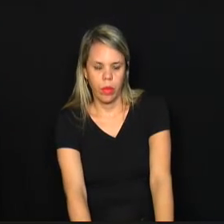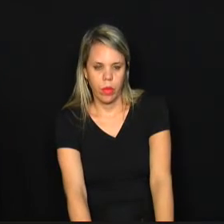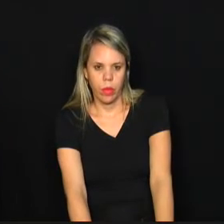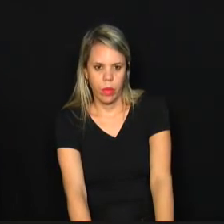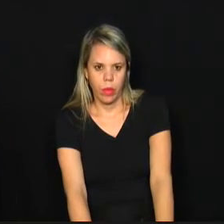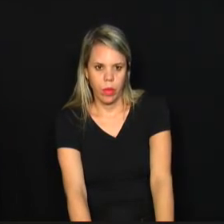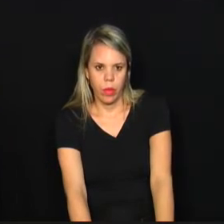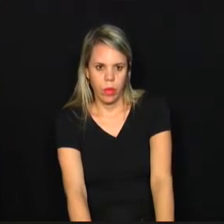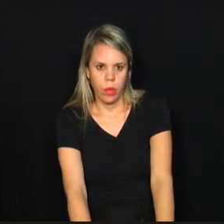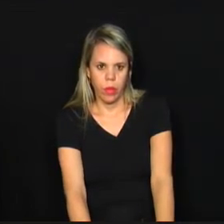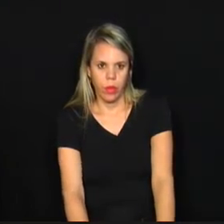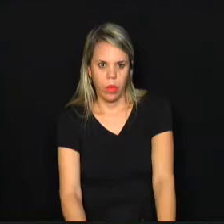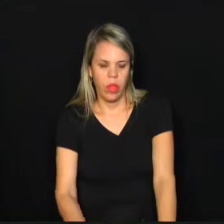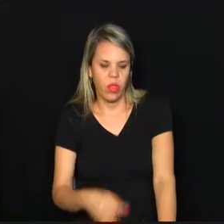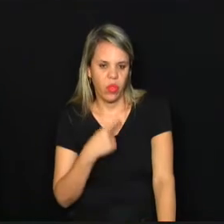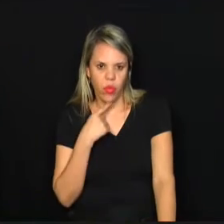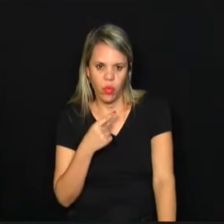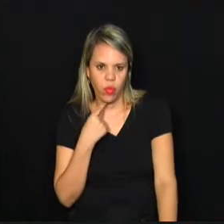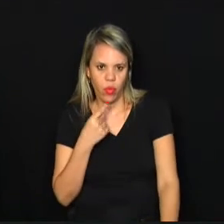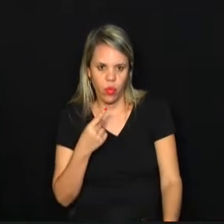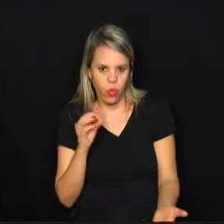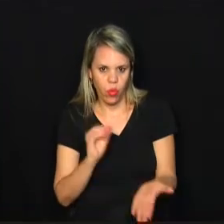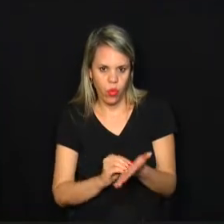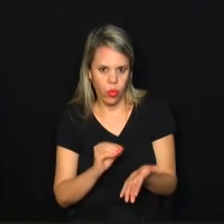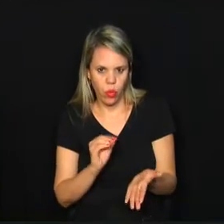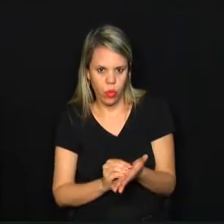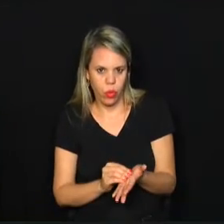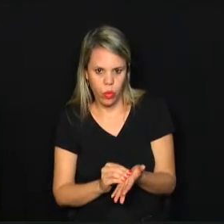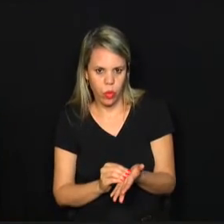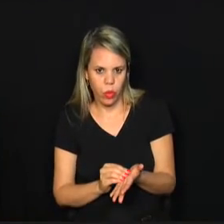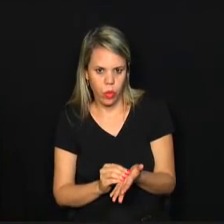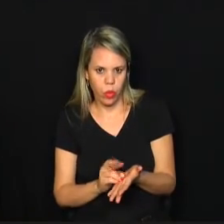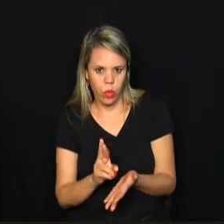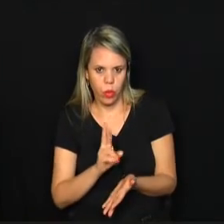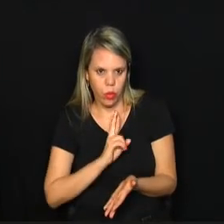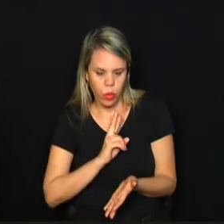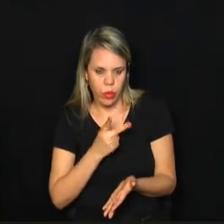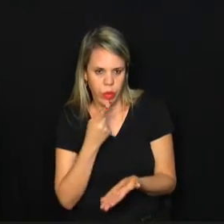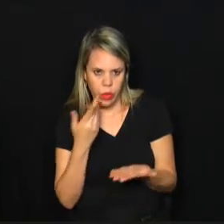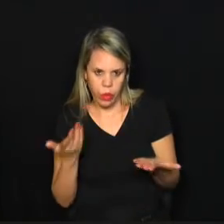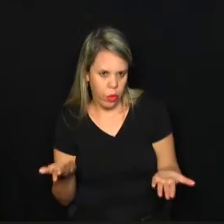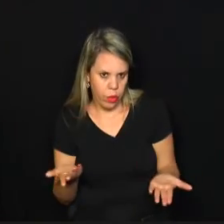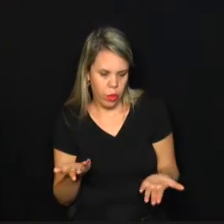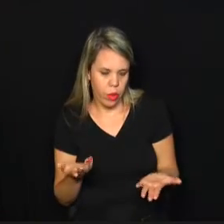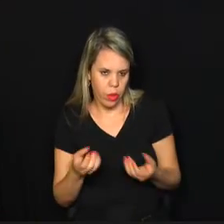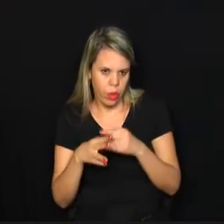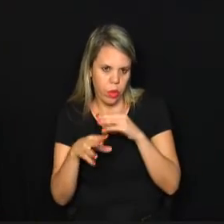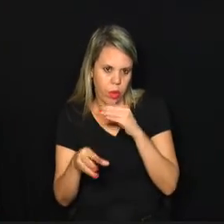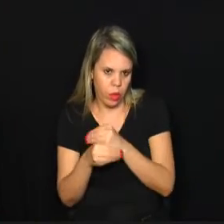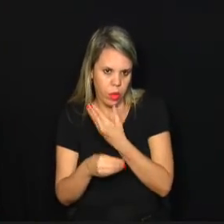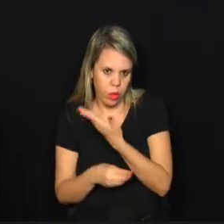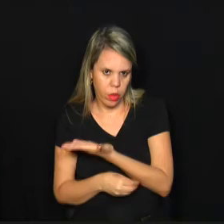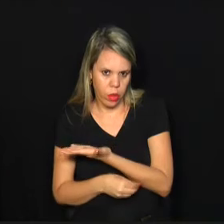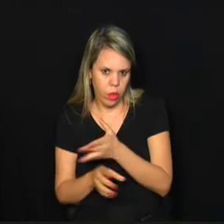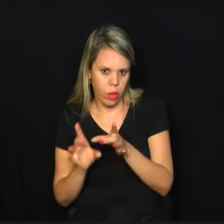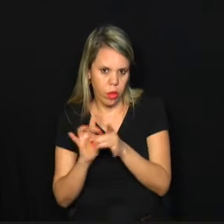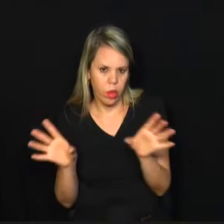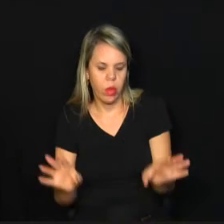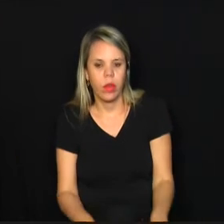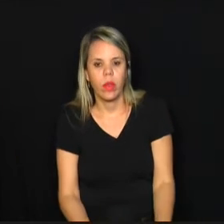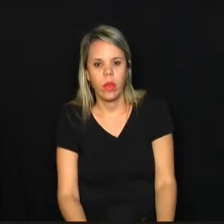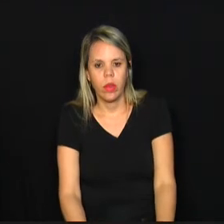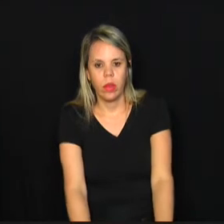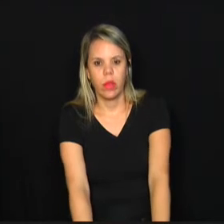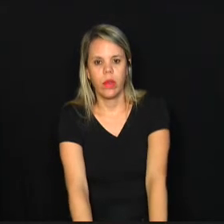Eu não lembro se ficou para trás alguma pergunta, se alguns dos diretores quiser fazer algum complemento à minha fala, fiquem à vontade.